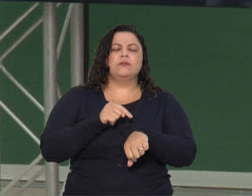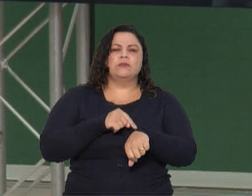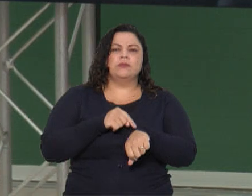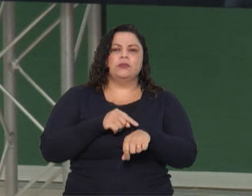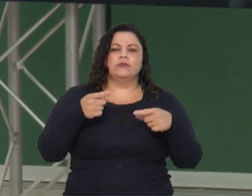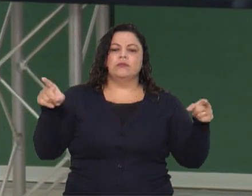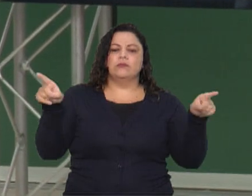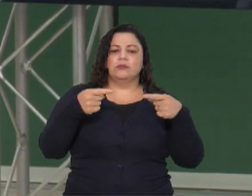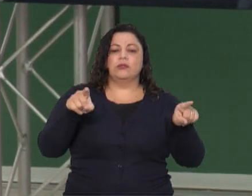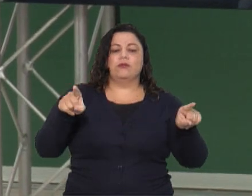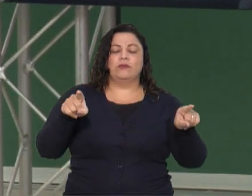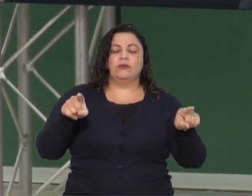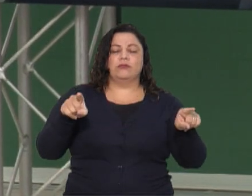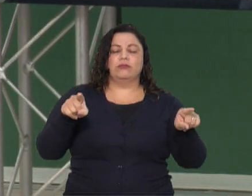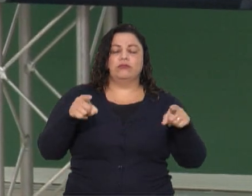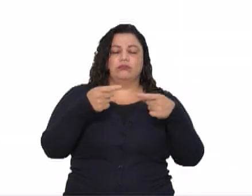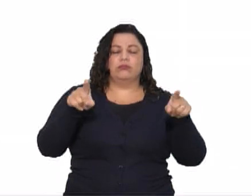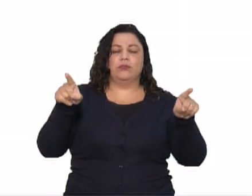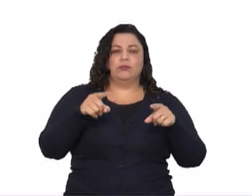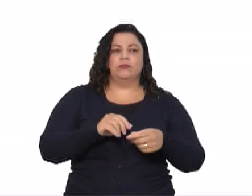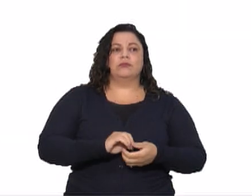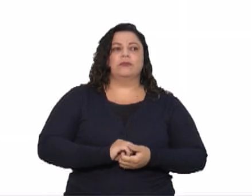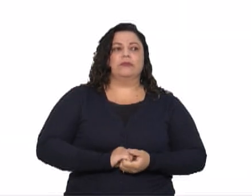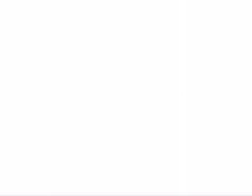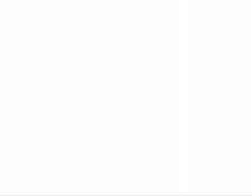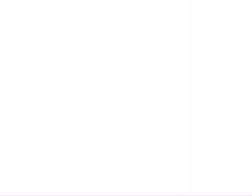durante um tempinho.